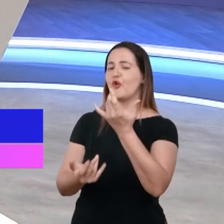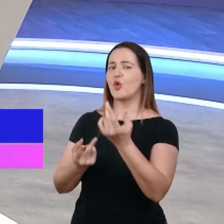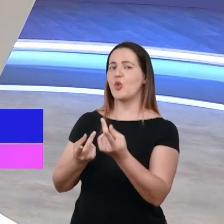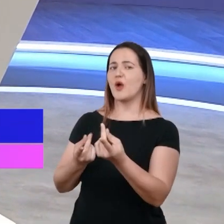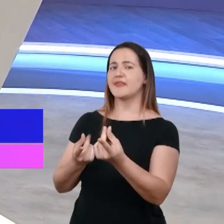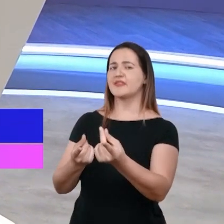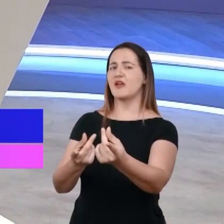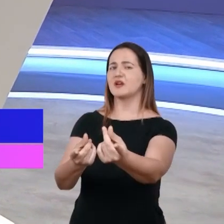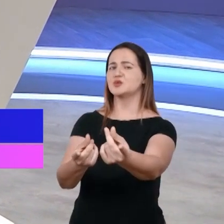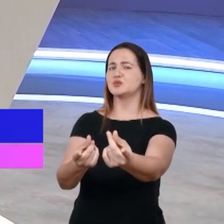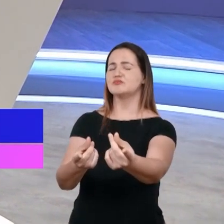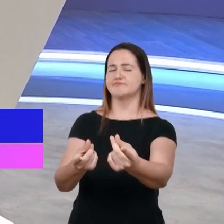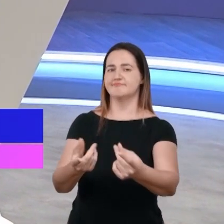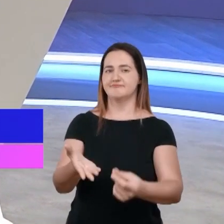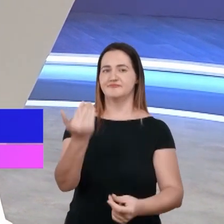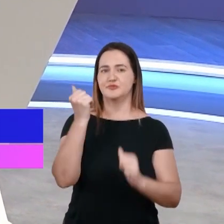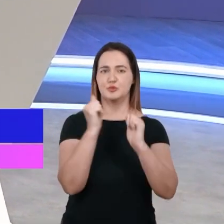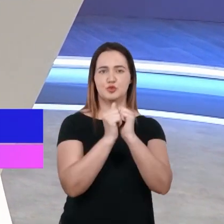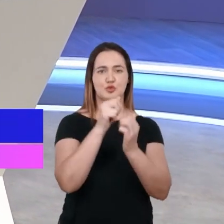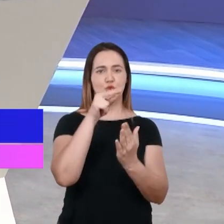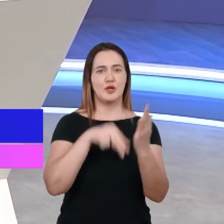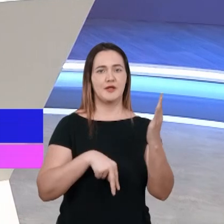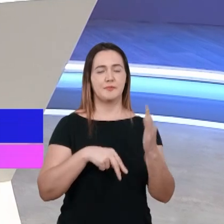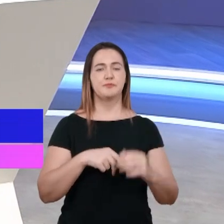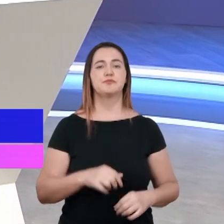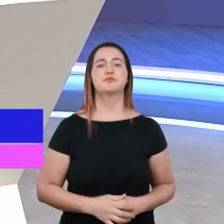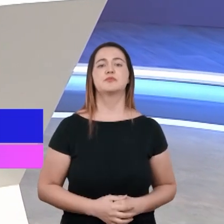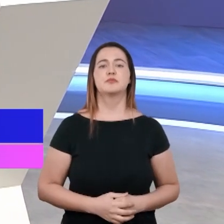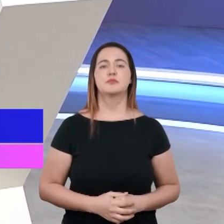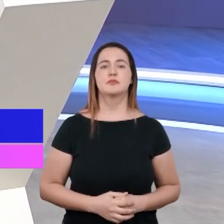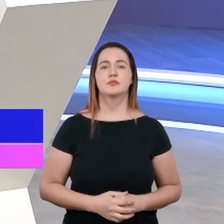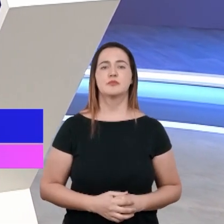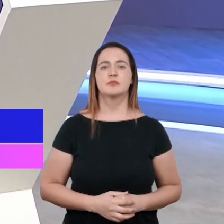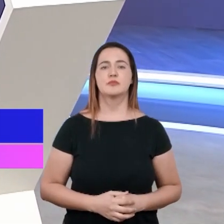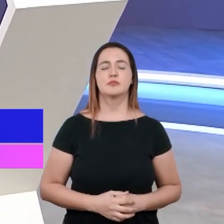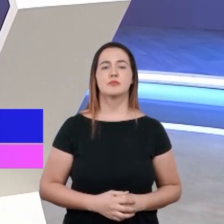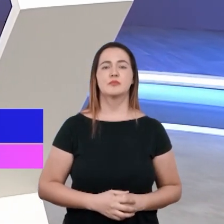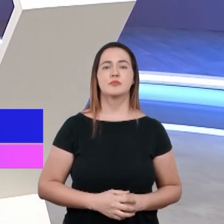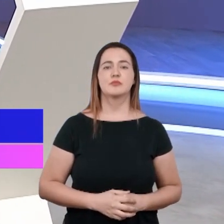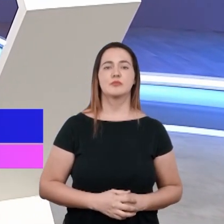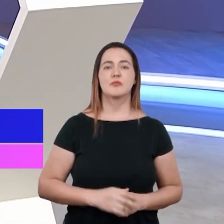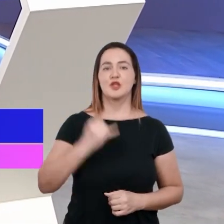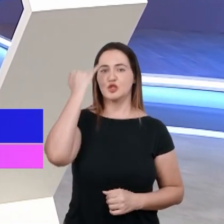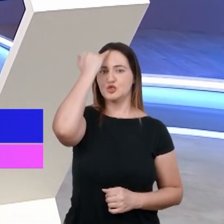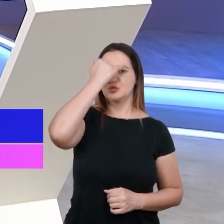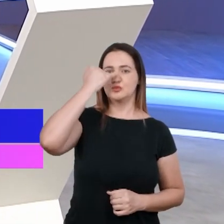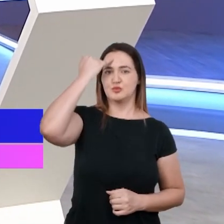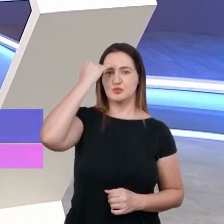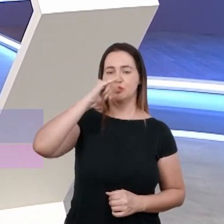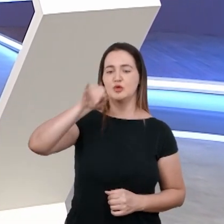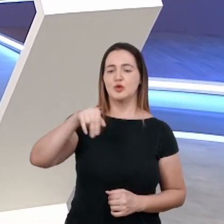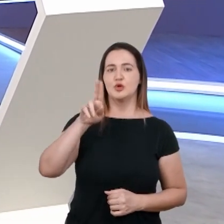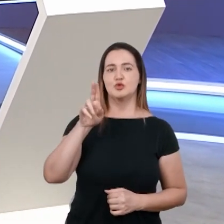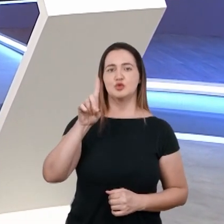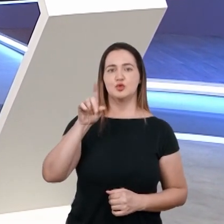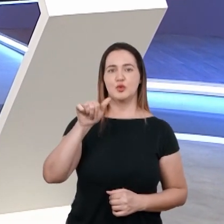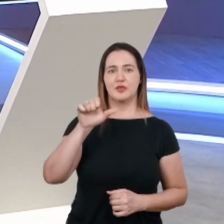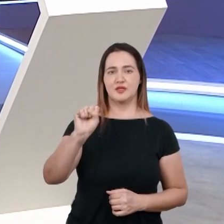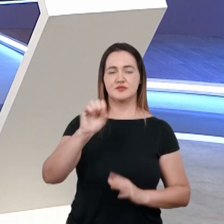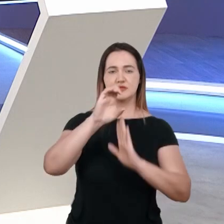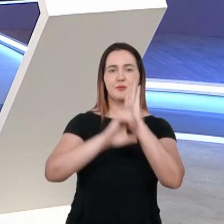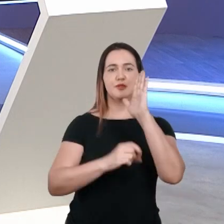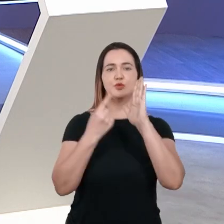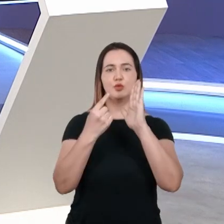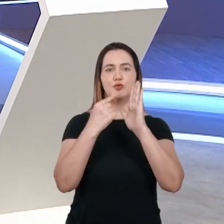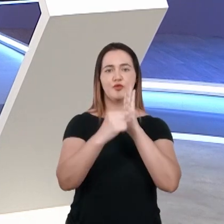e um entendimento correto do que significa a expressão fogo eterno. Vamos comigo a Judas capítulo 1, versículo